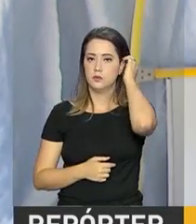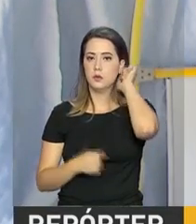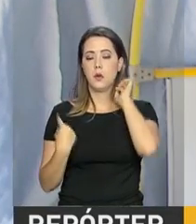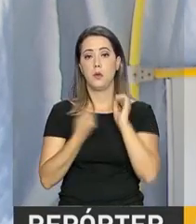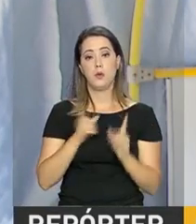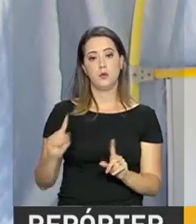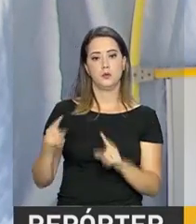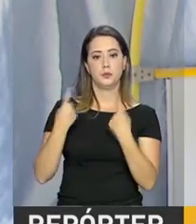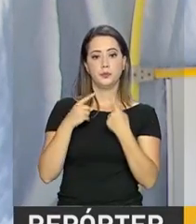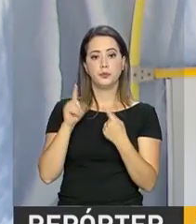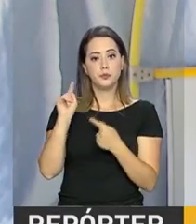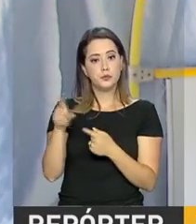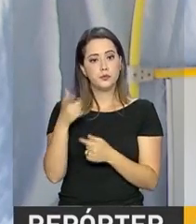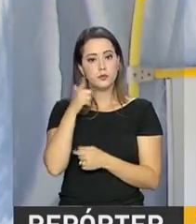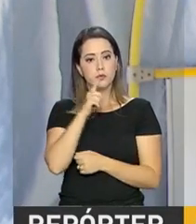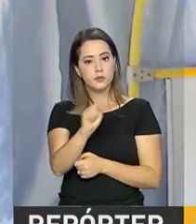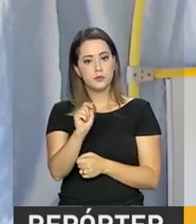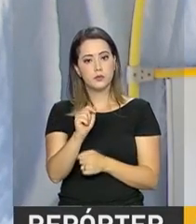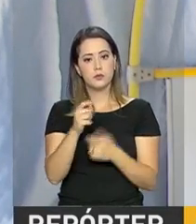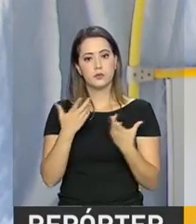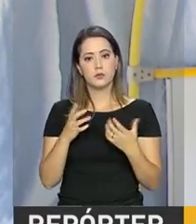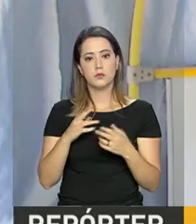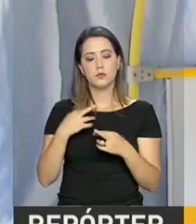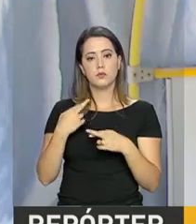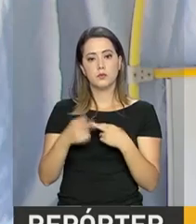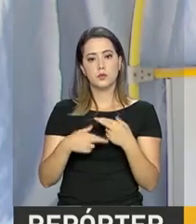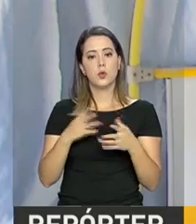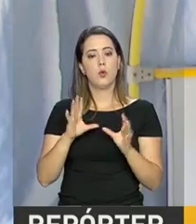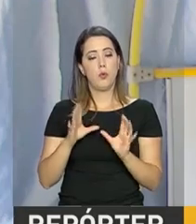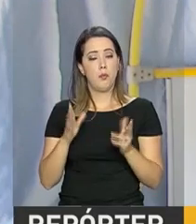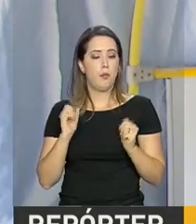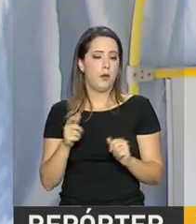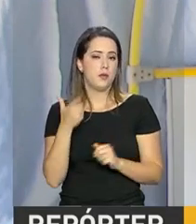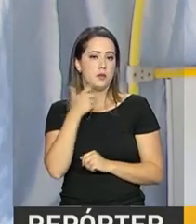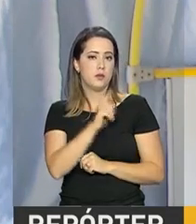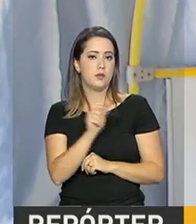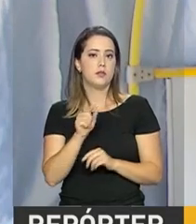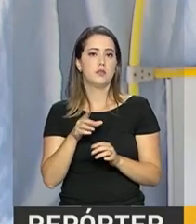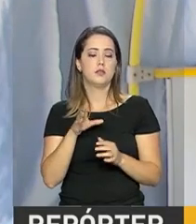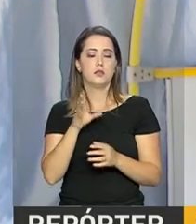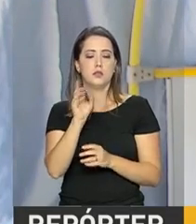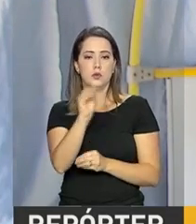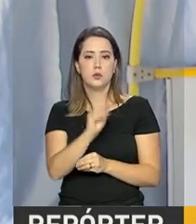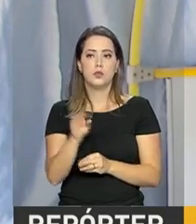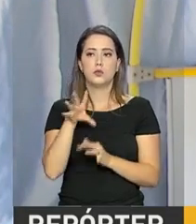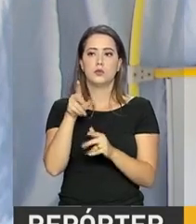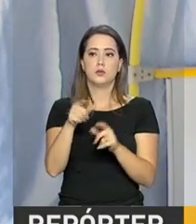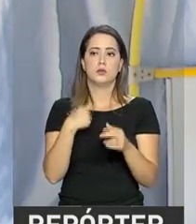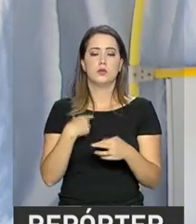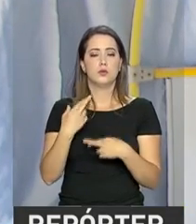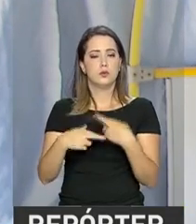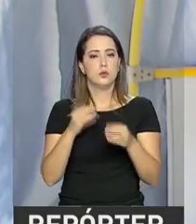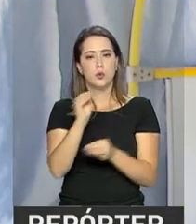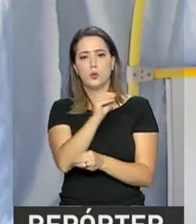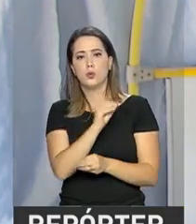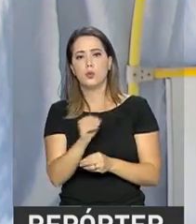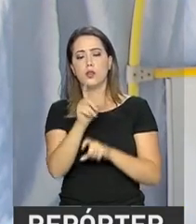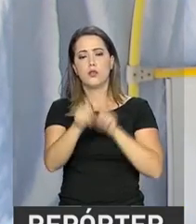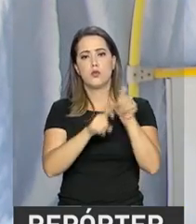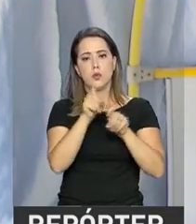temos é conseguir que a rede consiga atender a todos fazer o descarte correto e ao mesmo tempo recuperar equipamentos